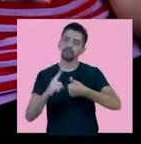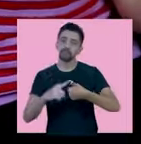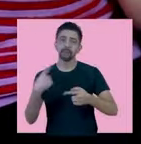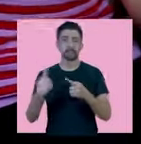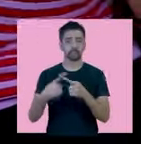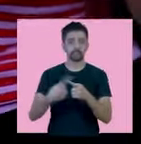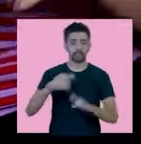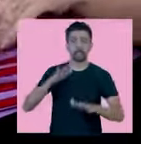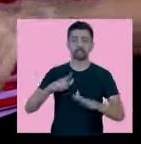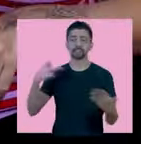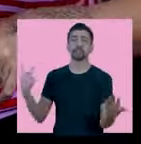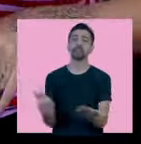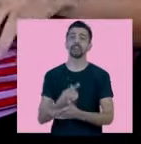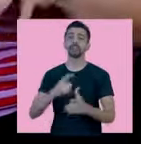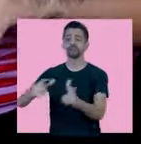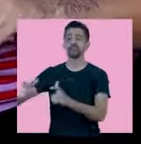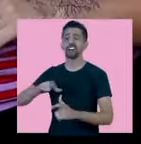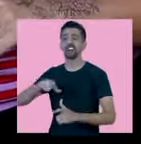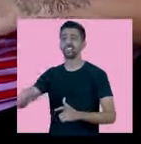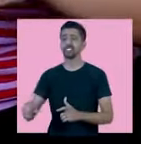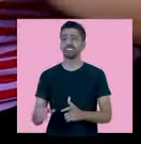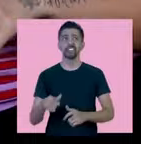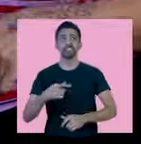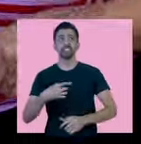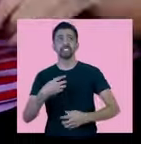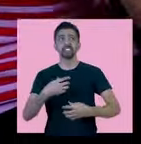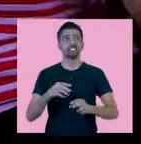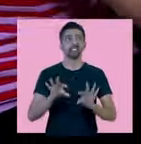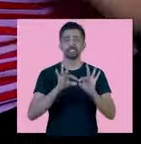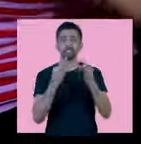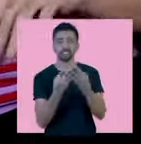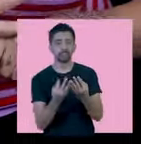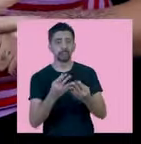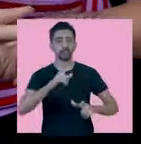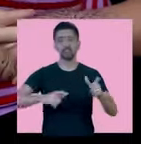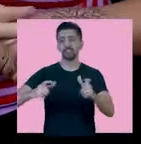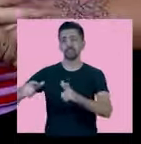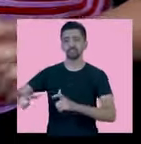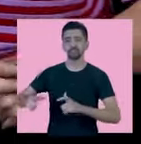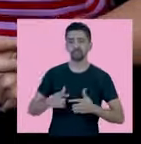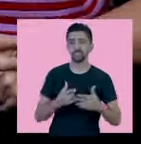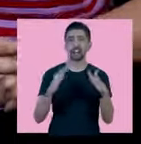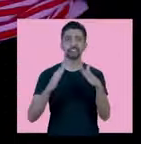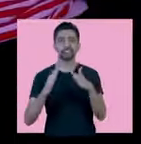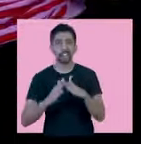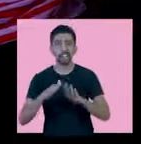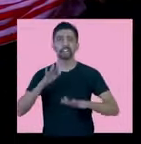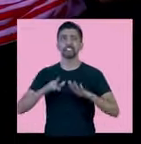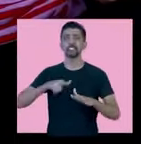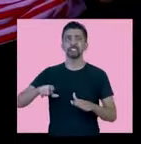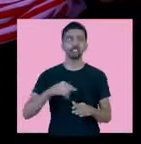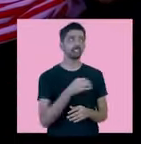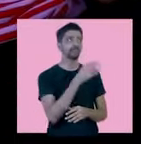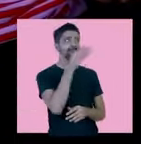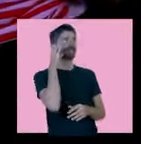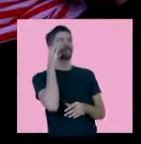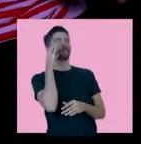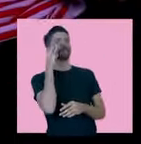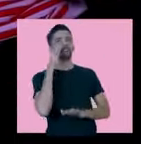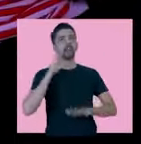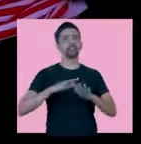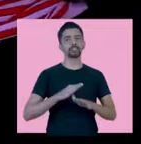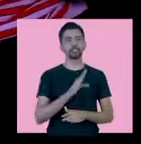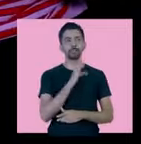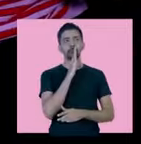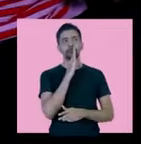gente viu, acontece em sua grande maioria dentro de espaços de confiança e com pessoas do círculo da confiança. Eles podem deixar de falar sobre isso